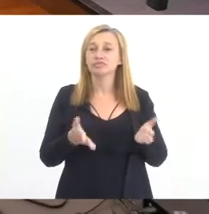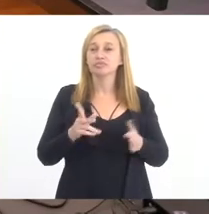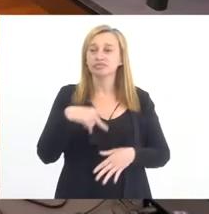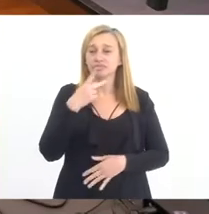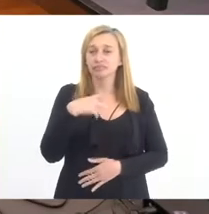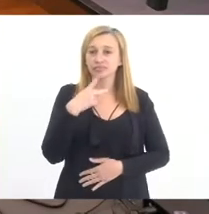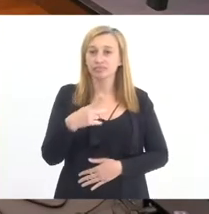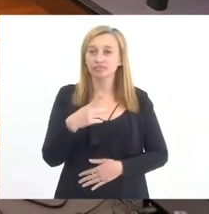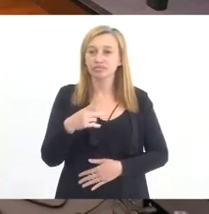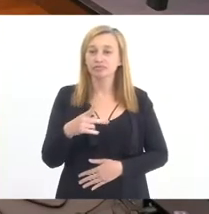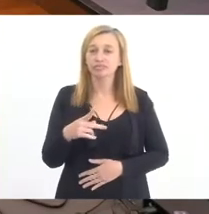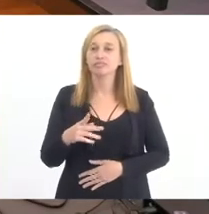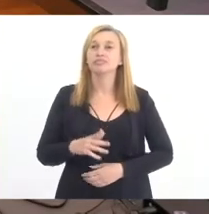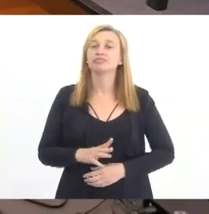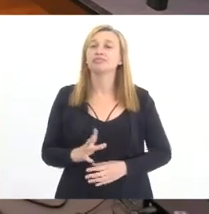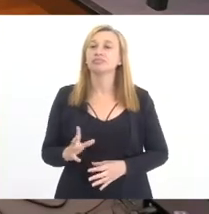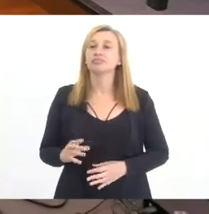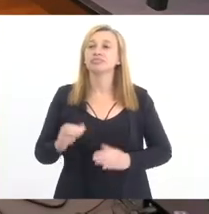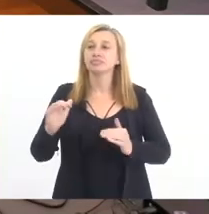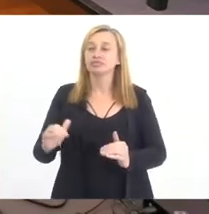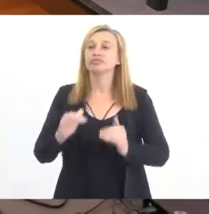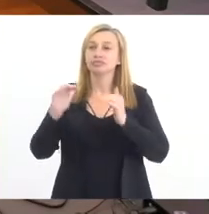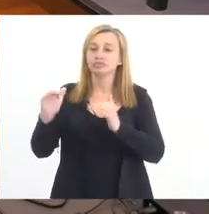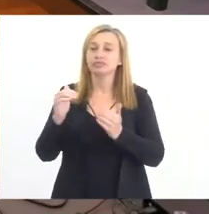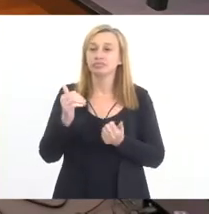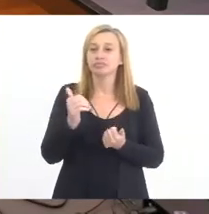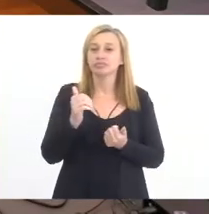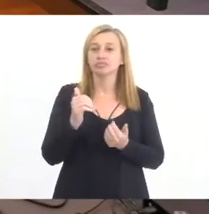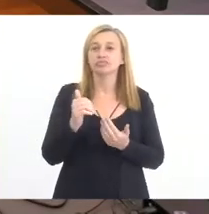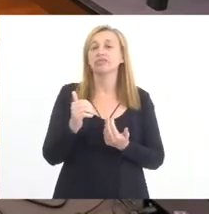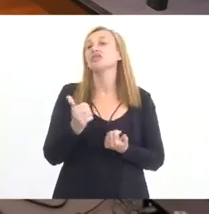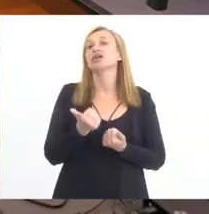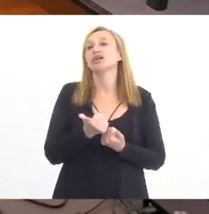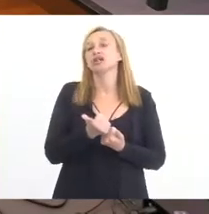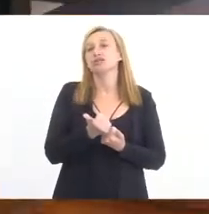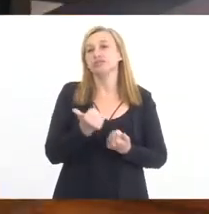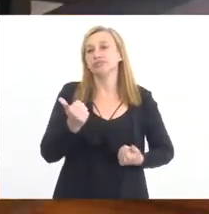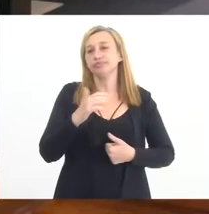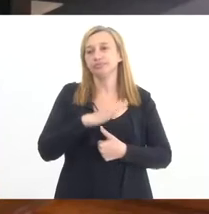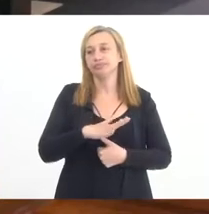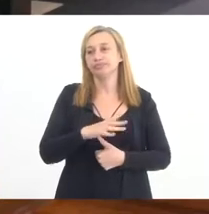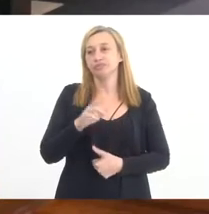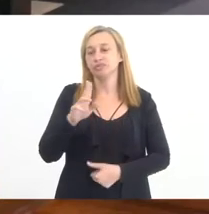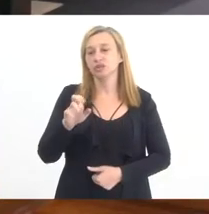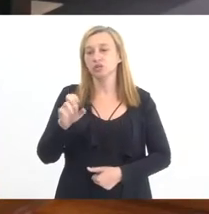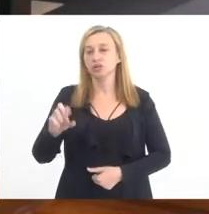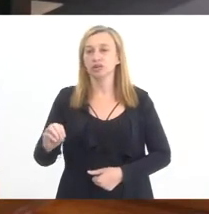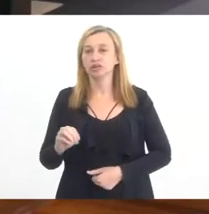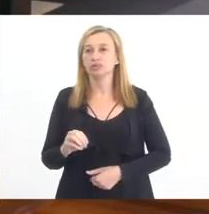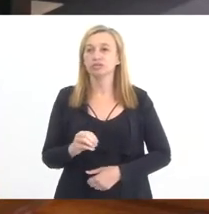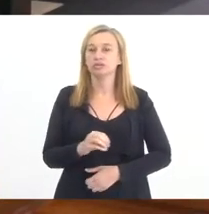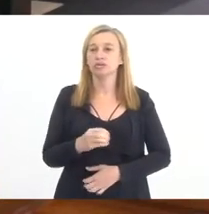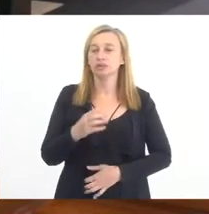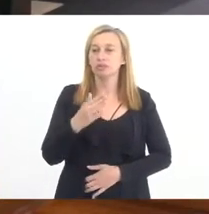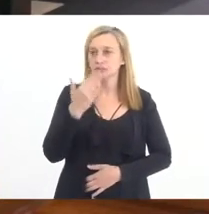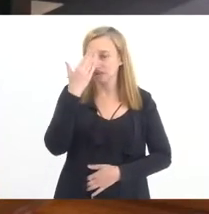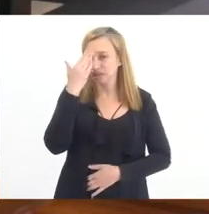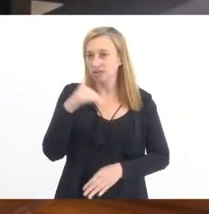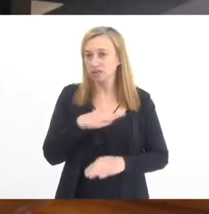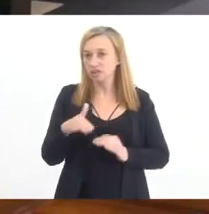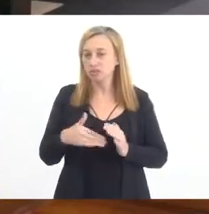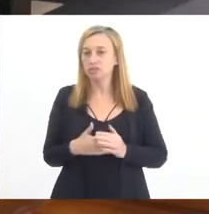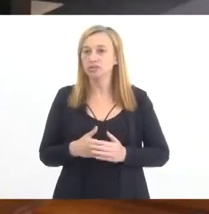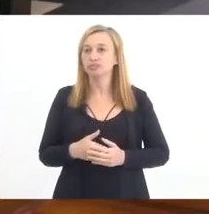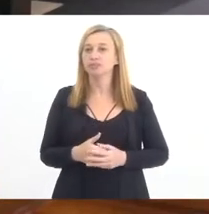agora para o nosso magnífico vice-reitor da UESO, professor Dario. Obrigado a todos.